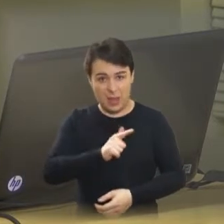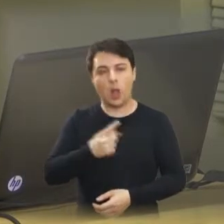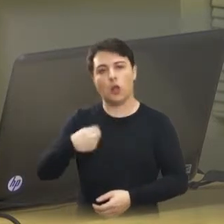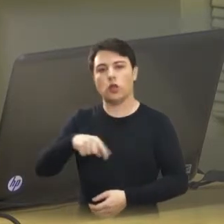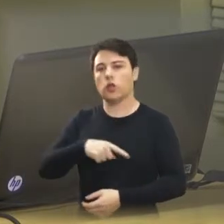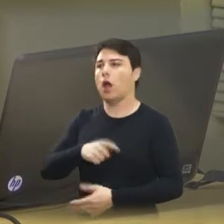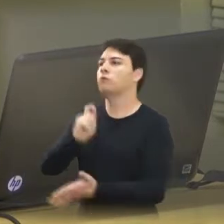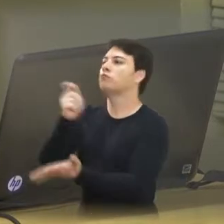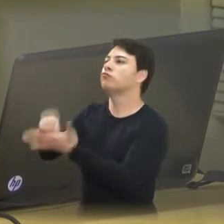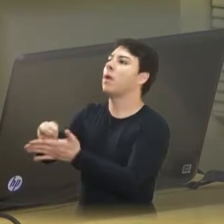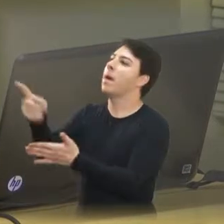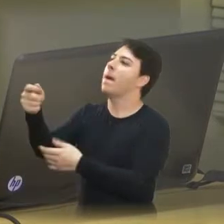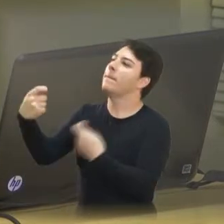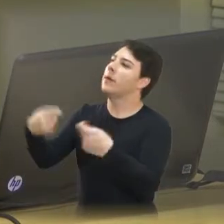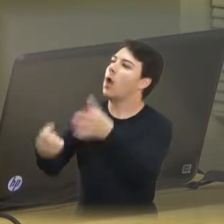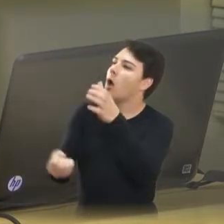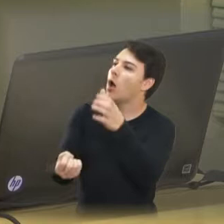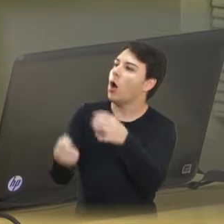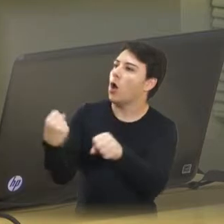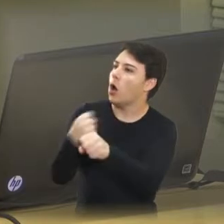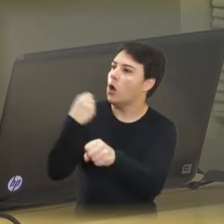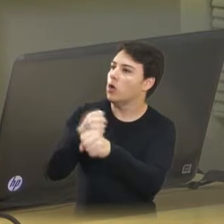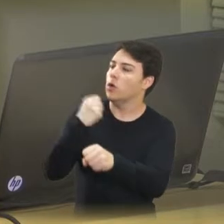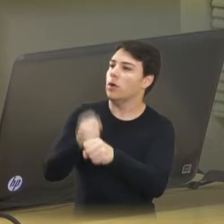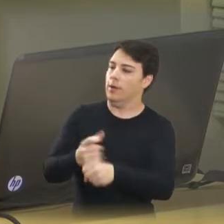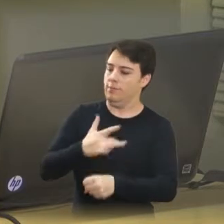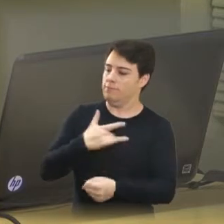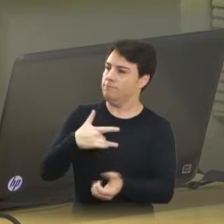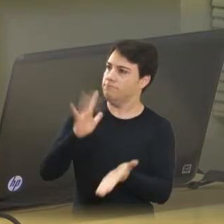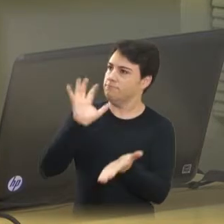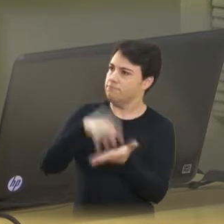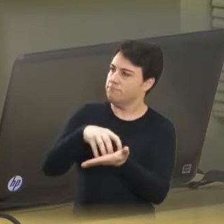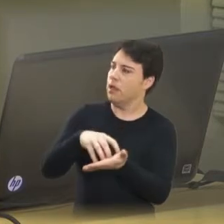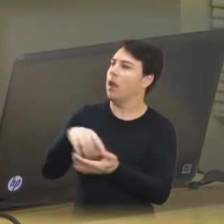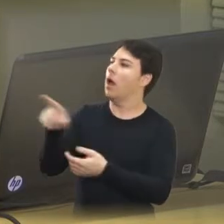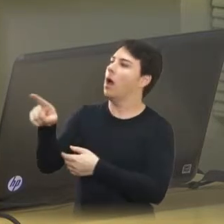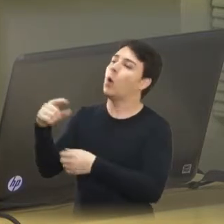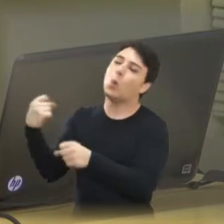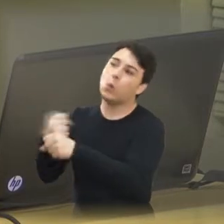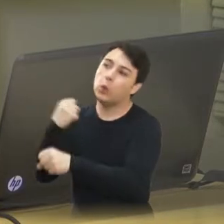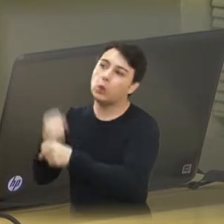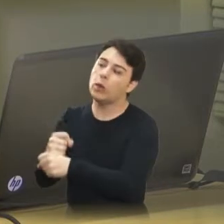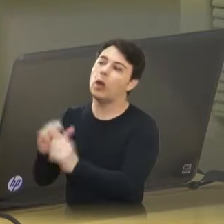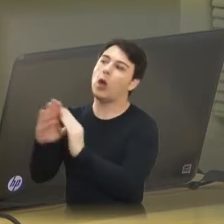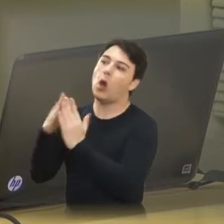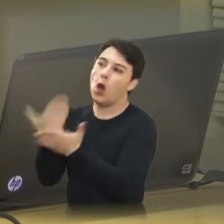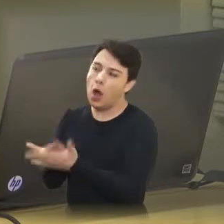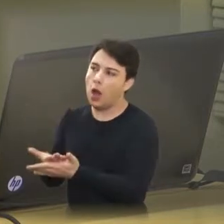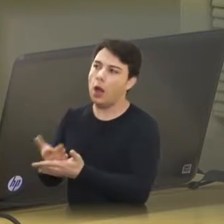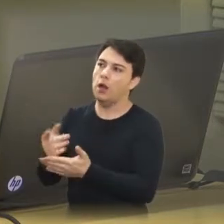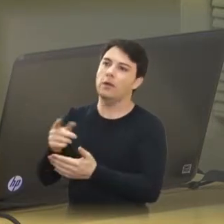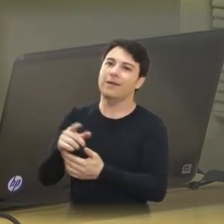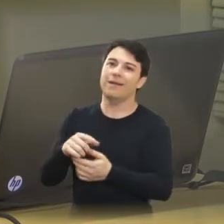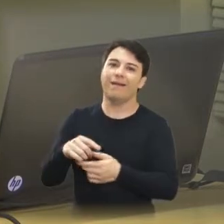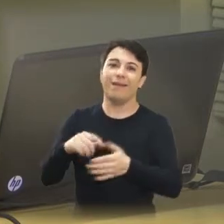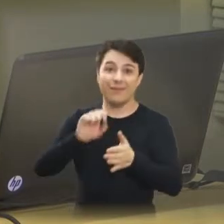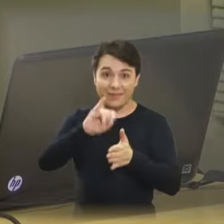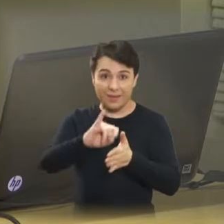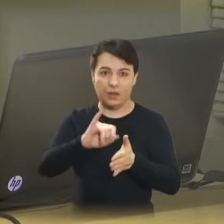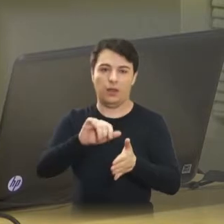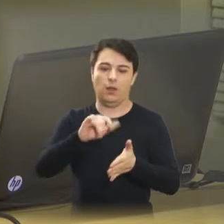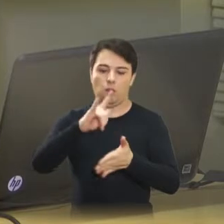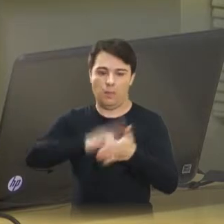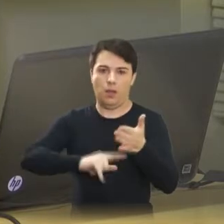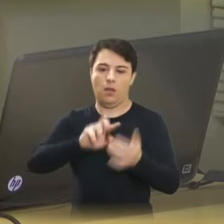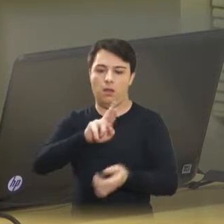para investir em posto de saúde, para investir em escola. Não, mas esse empreendimento não tem impacto nisso. Então investe